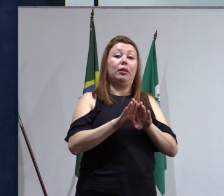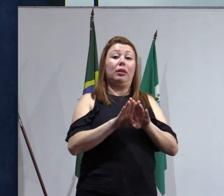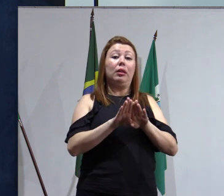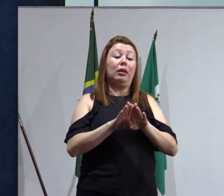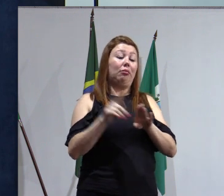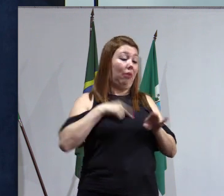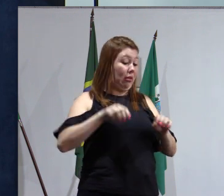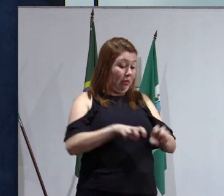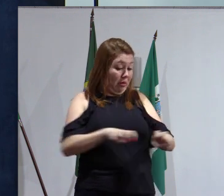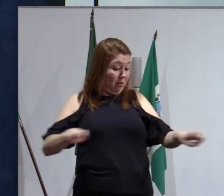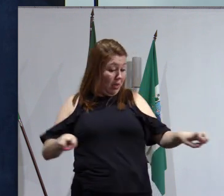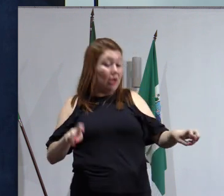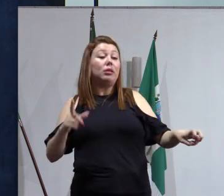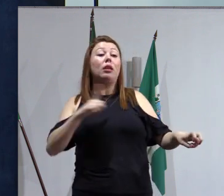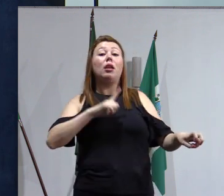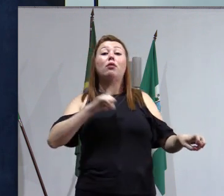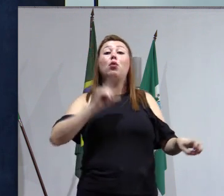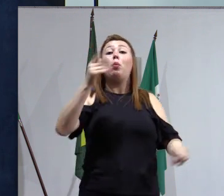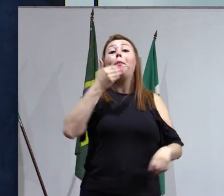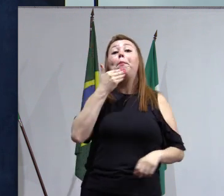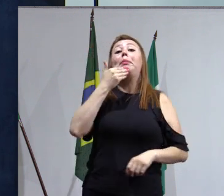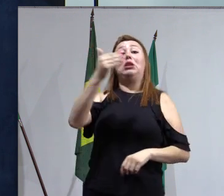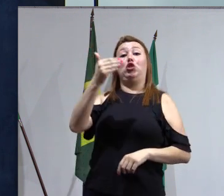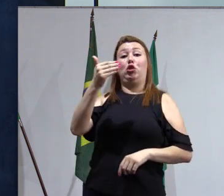na mesa um pedido de manifestação